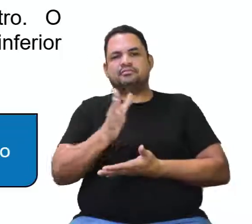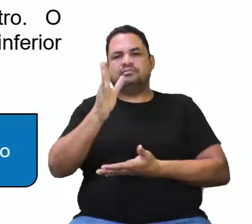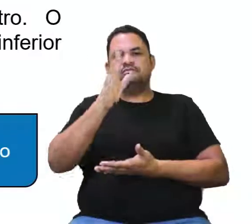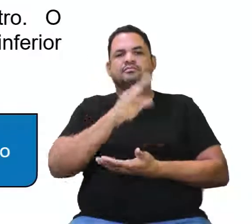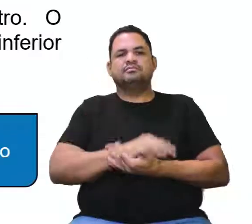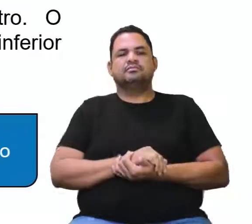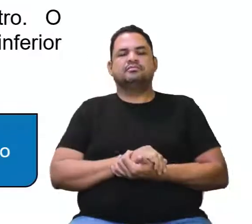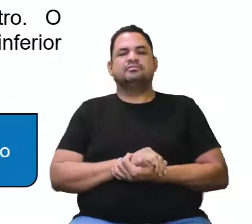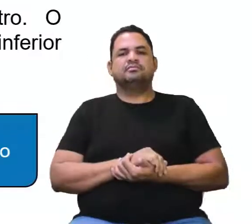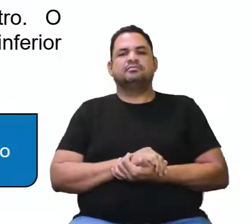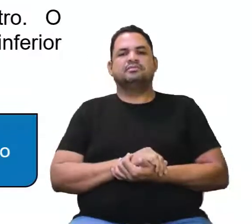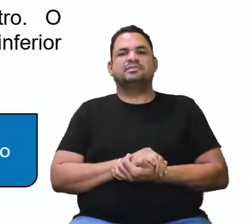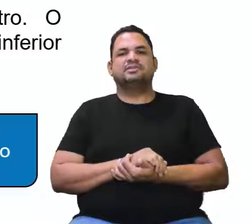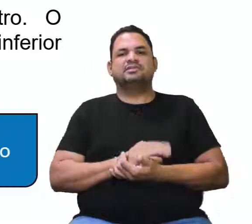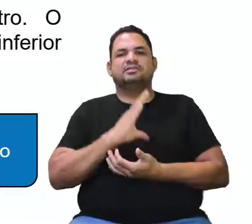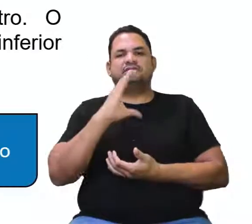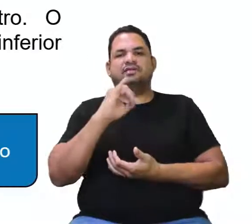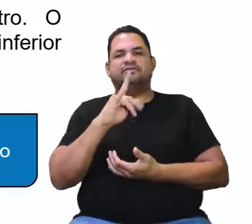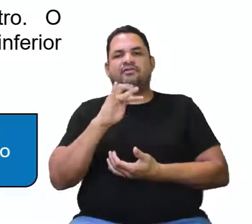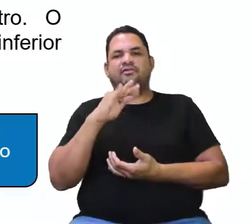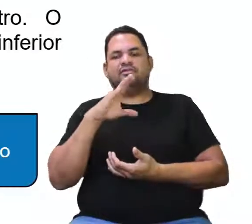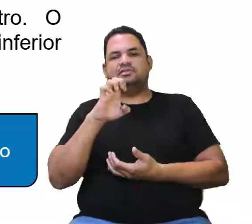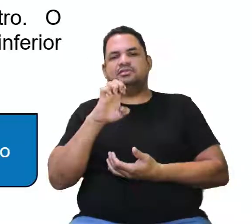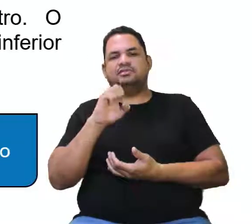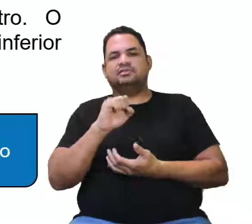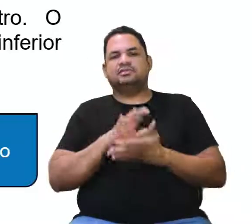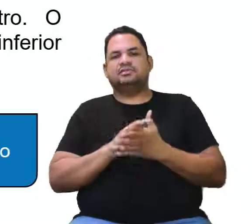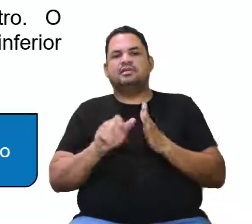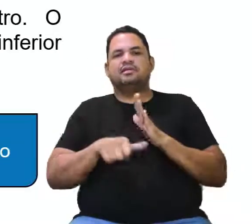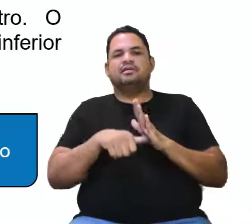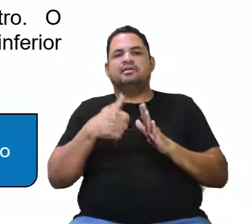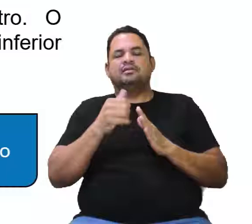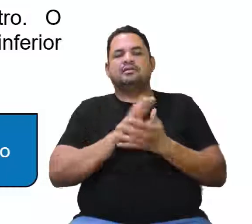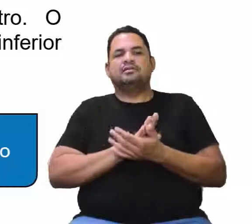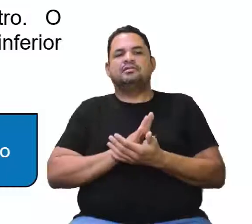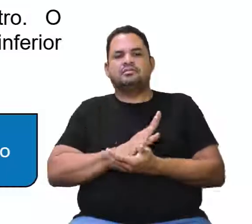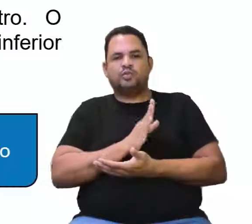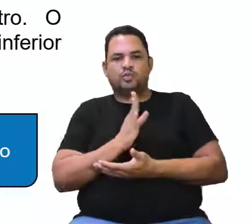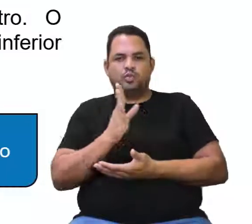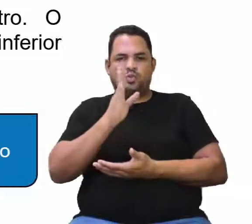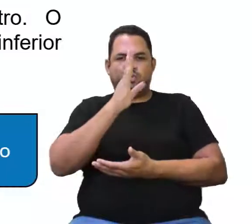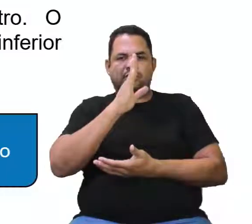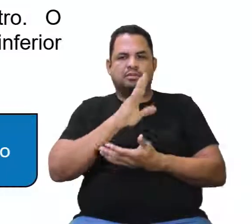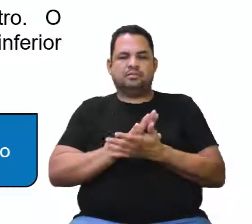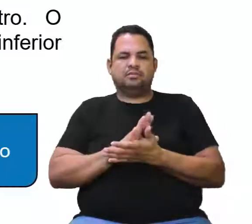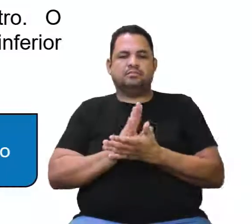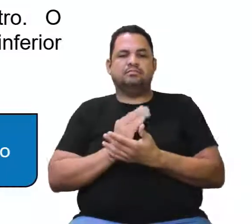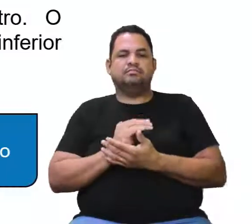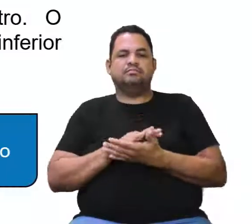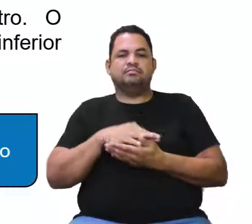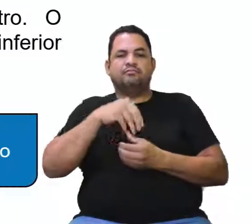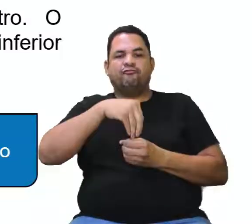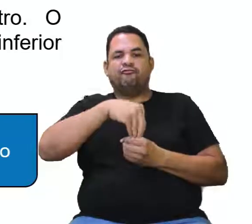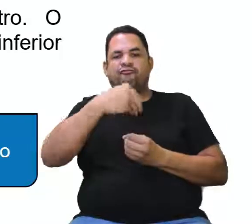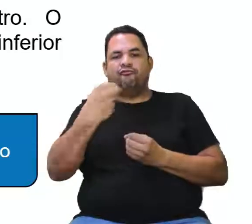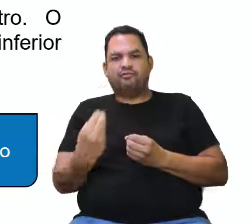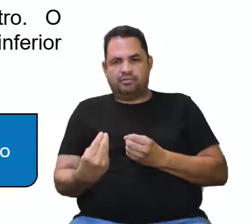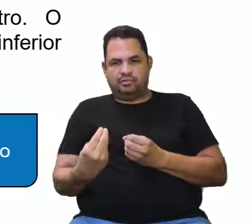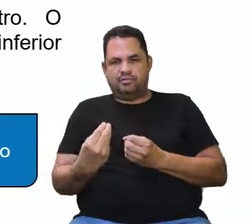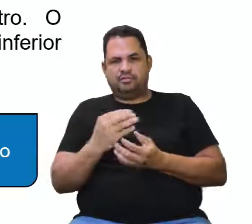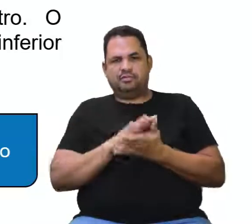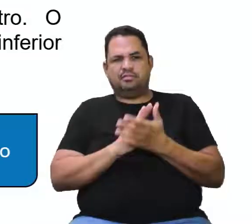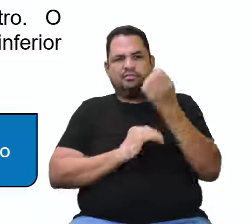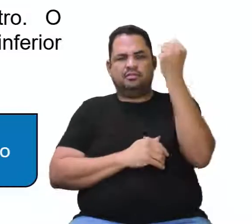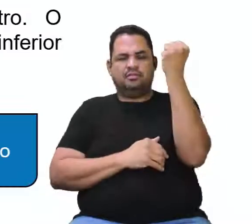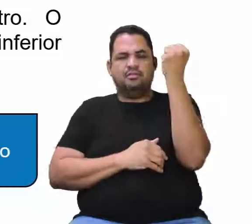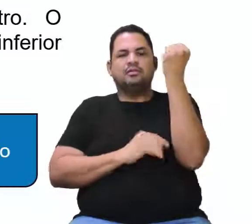né, professora? Sim, temos aí a cifose, né, a primeira delas. Essa cifose, ela é uma curvatura da coluna para fora,